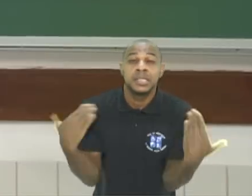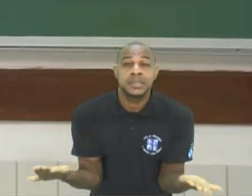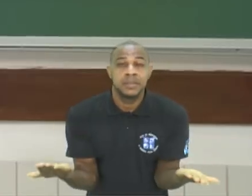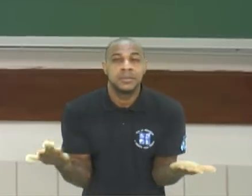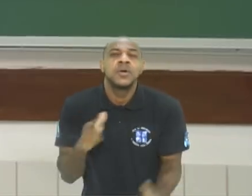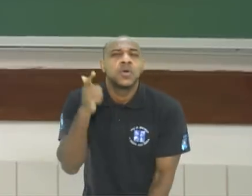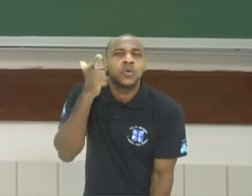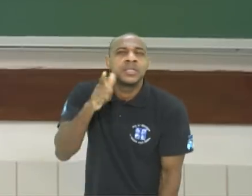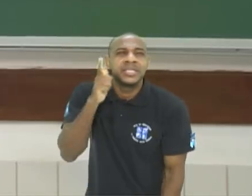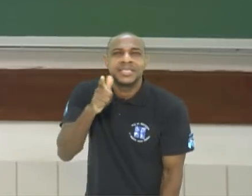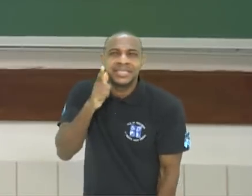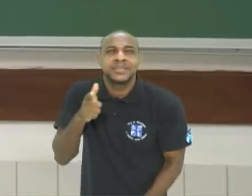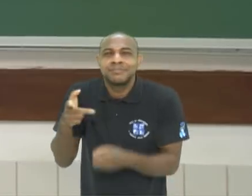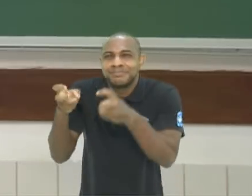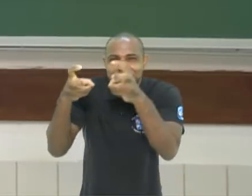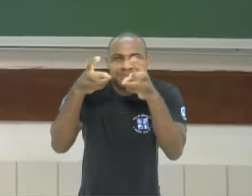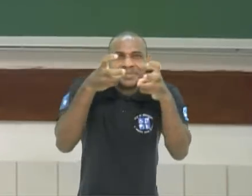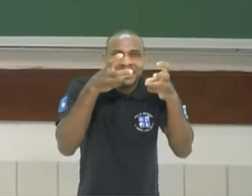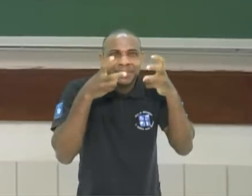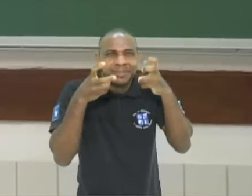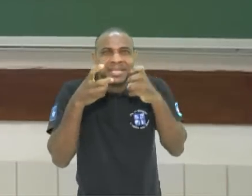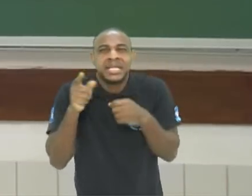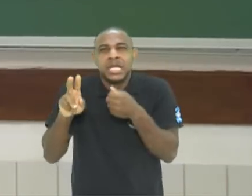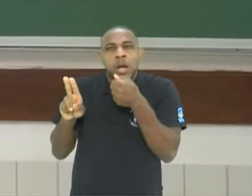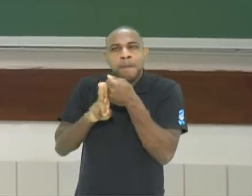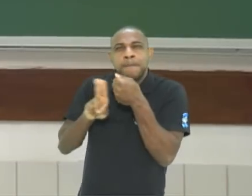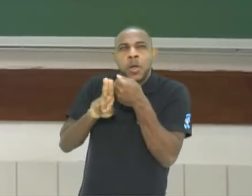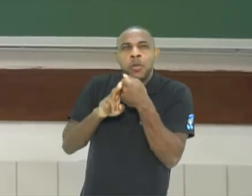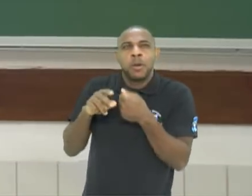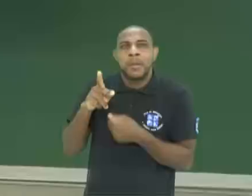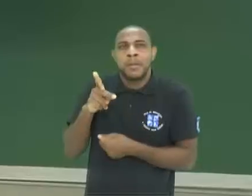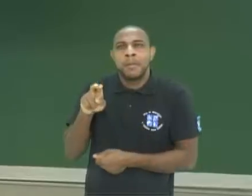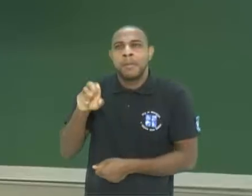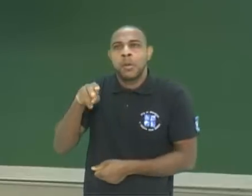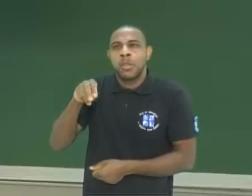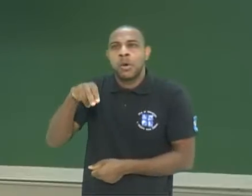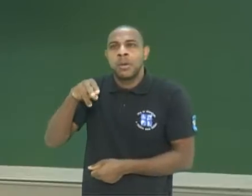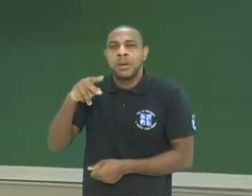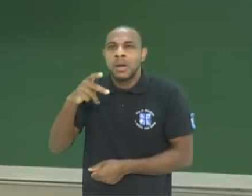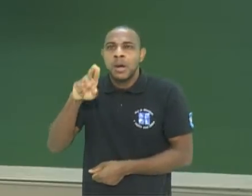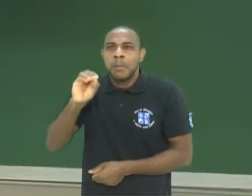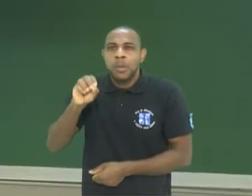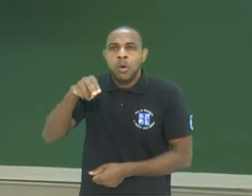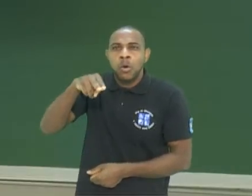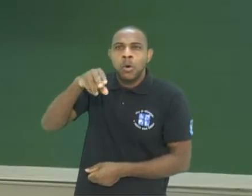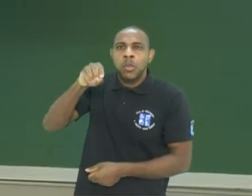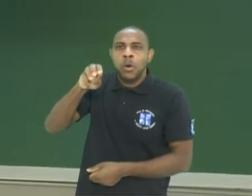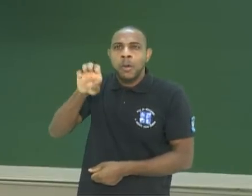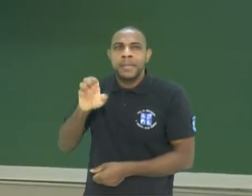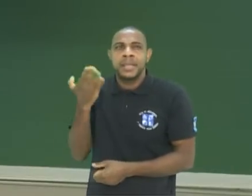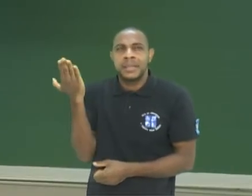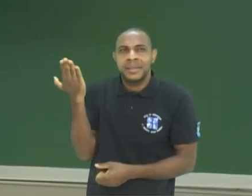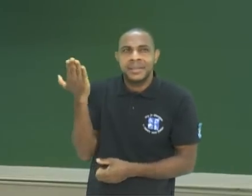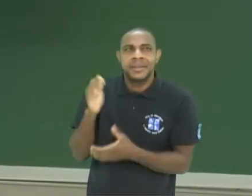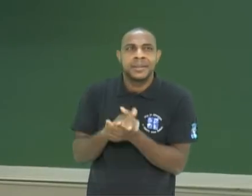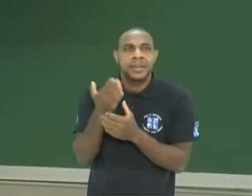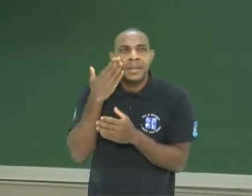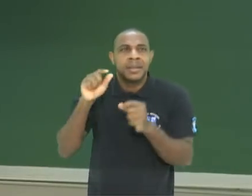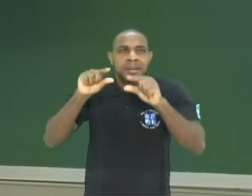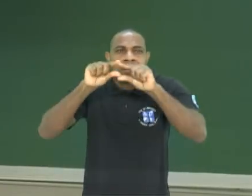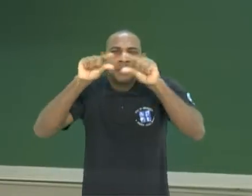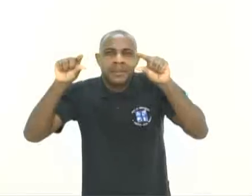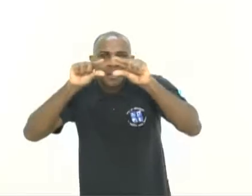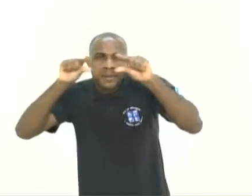Então, conseguiram localizar aí o que esse pronome está retomando? Então, só para a gente começar, eu vou começar a fazer a leitura desse trecho